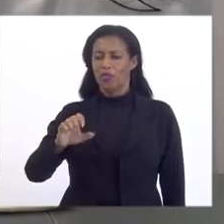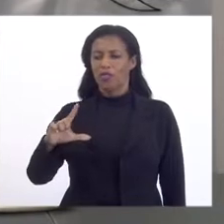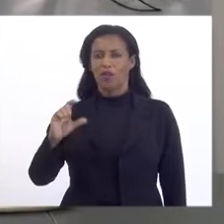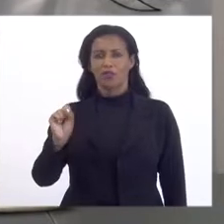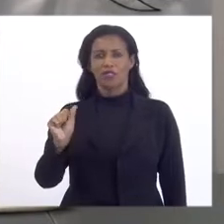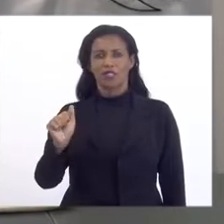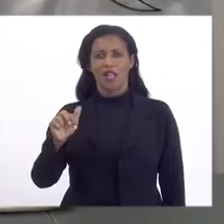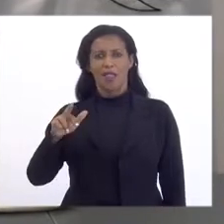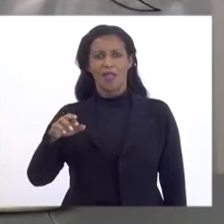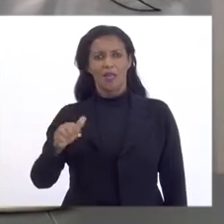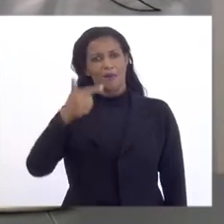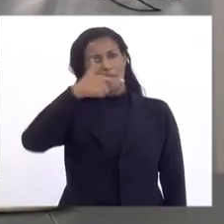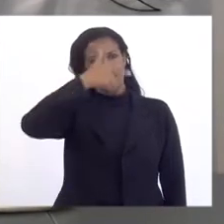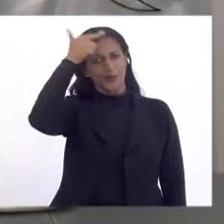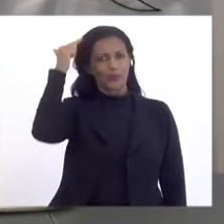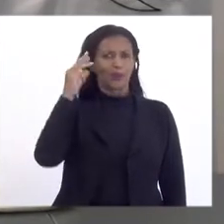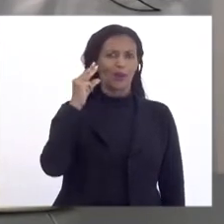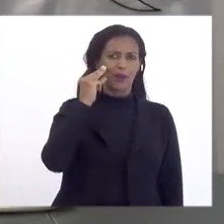coronel Salema.